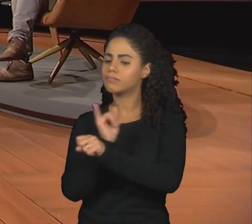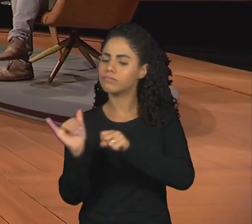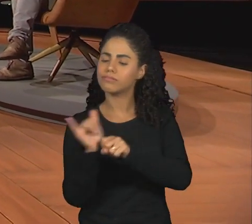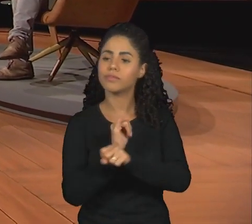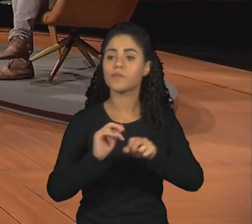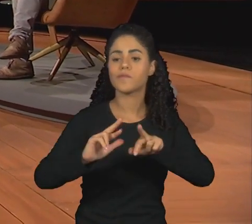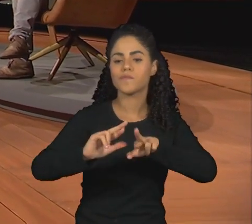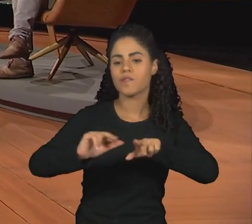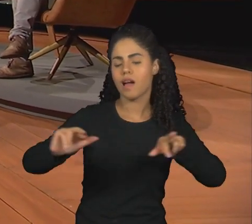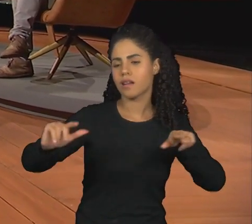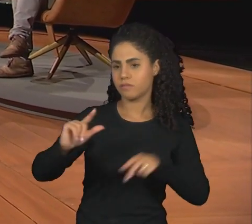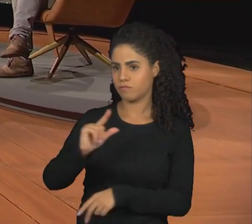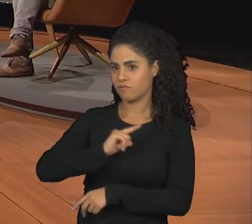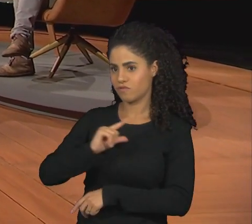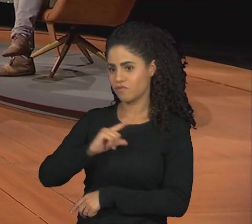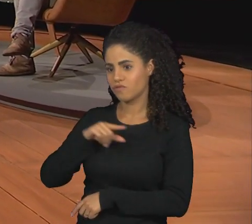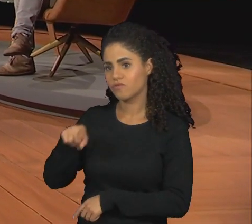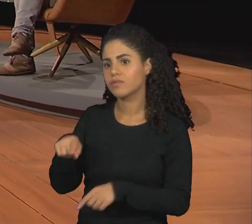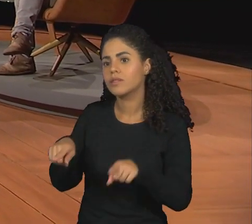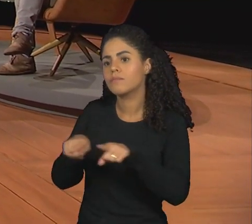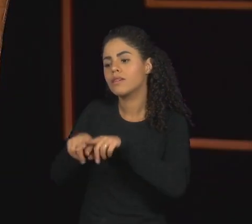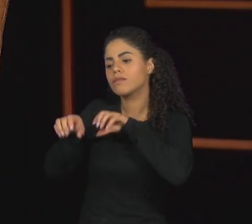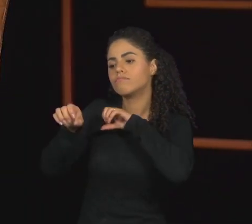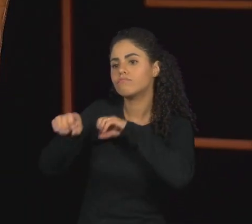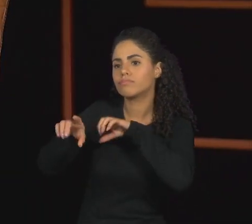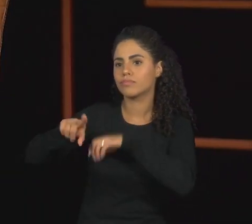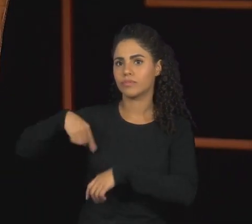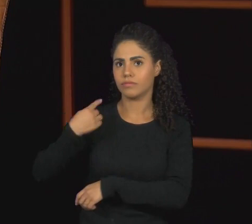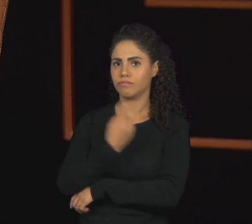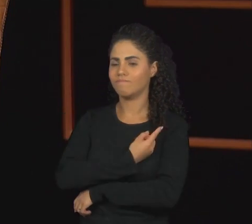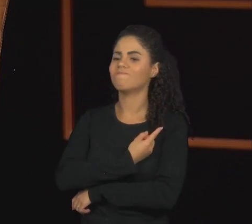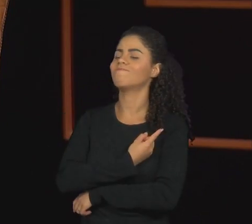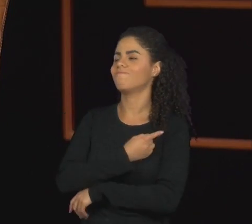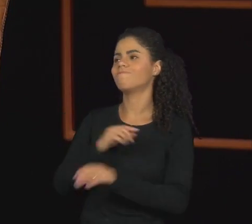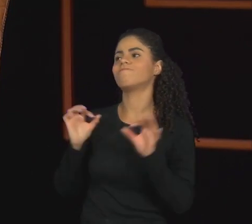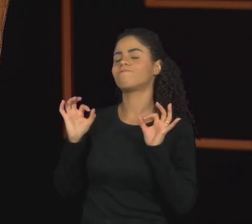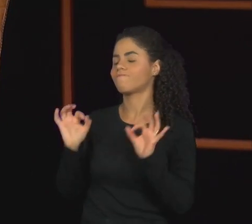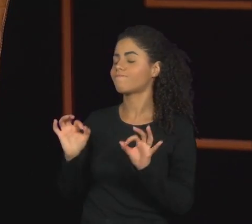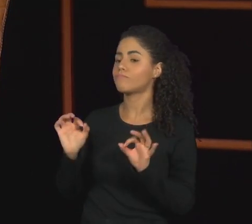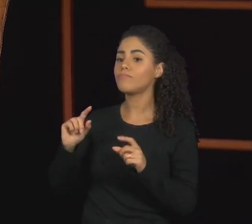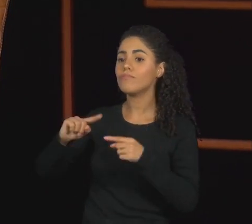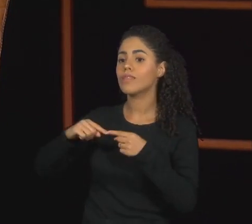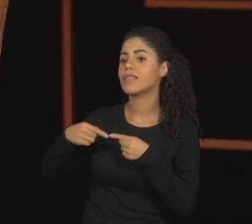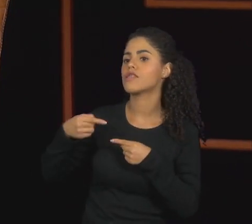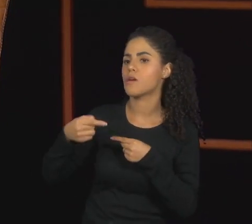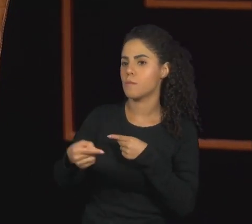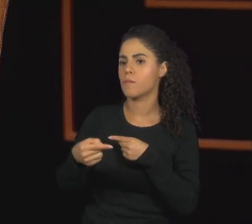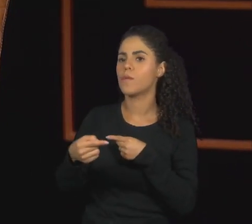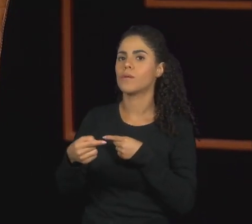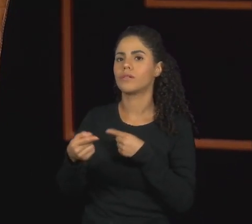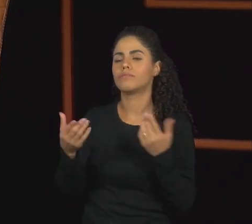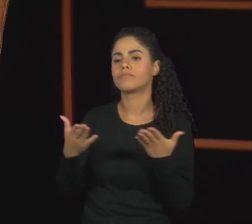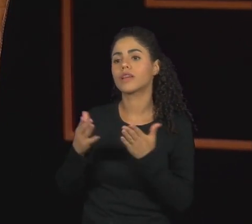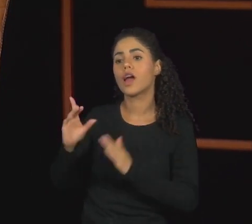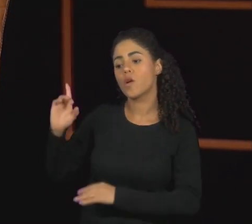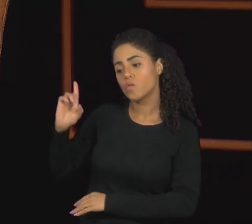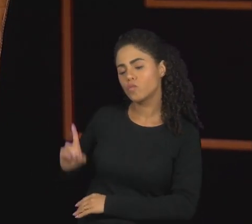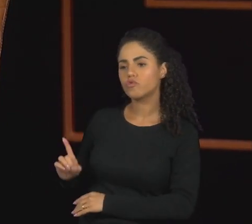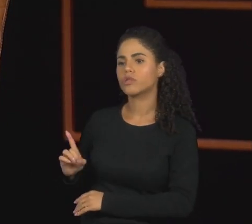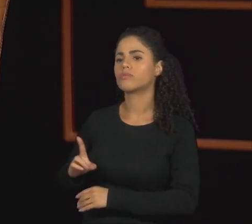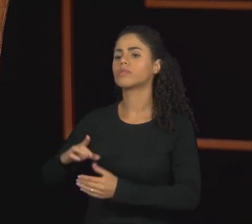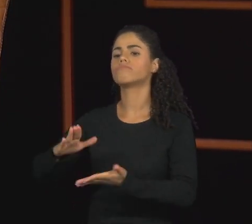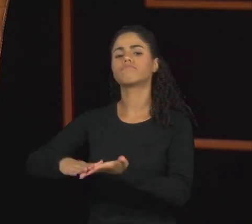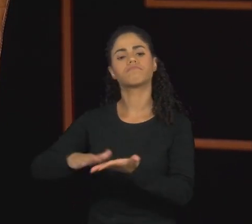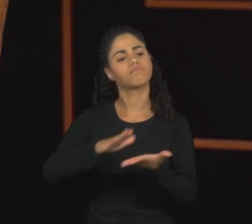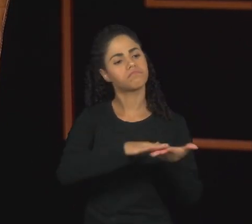técnicas, de ensinamentos mesmo, era um grande mestre. Depois, era um diretor muito